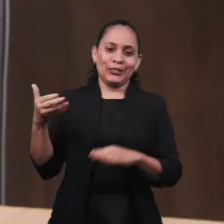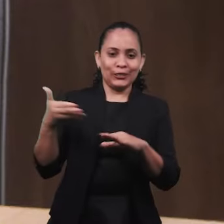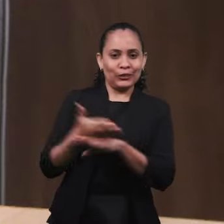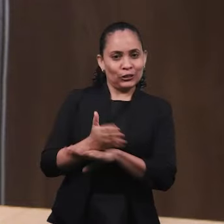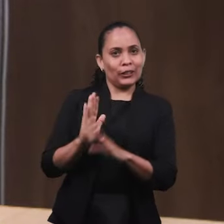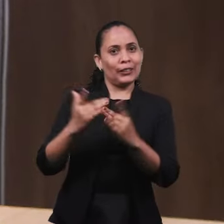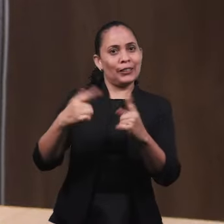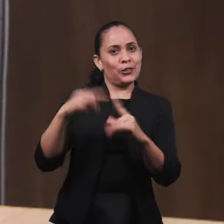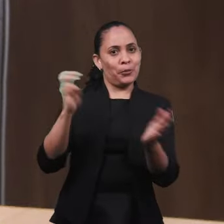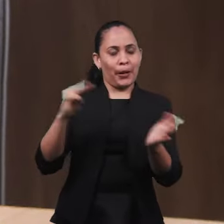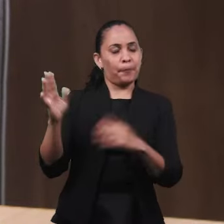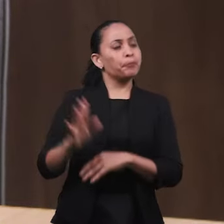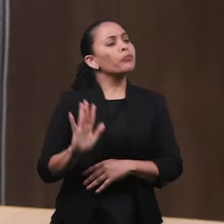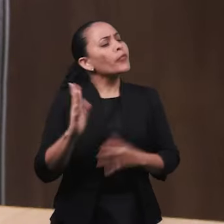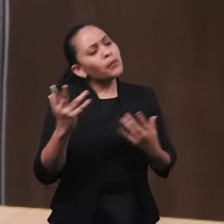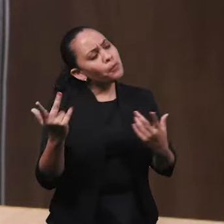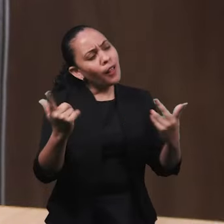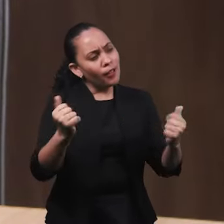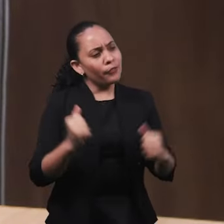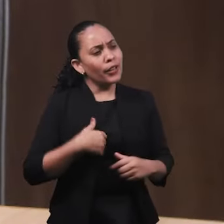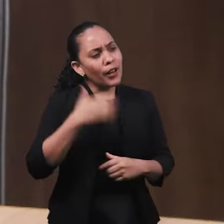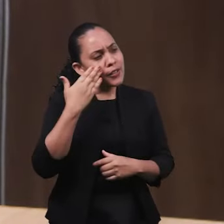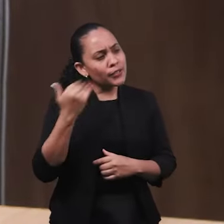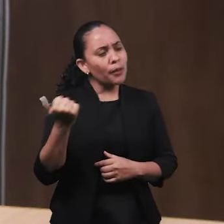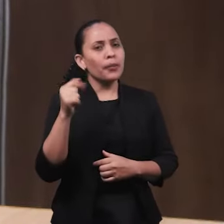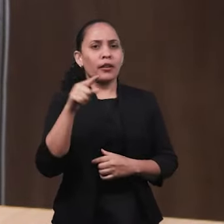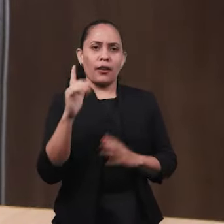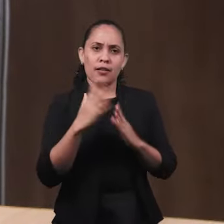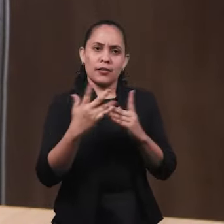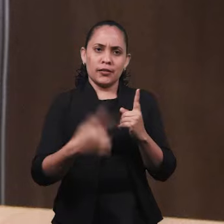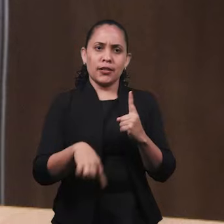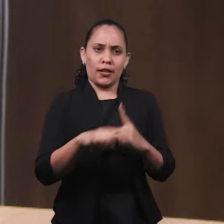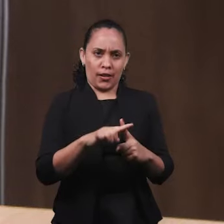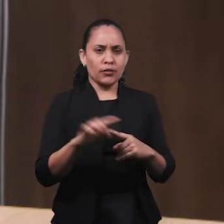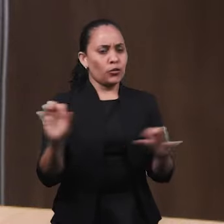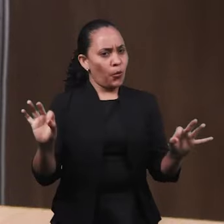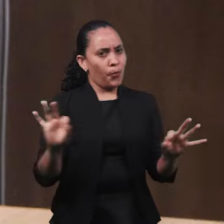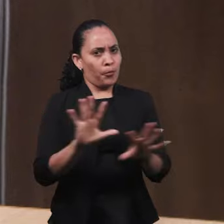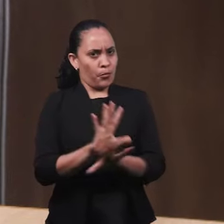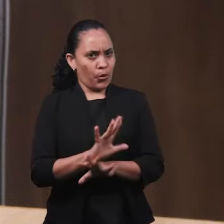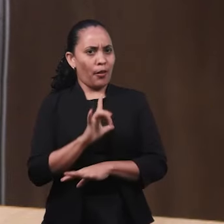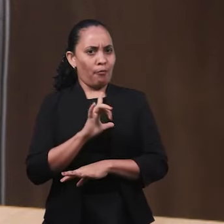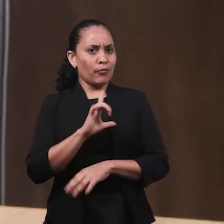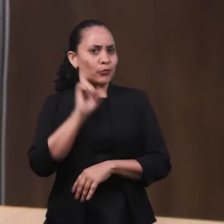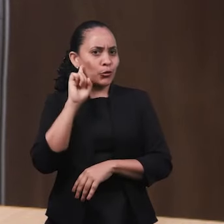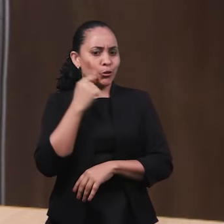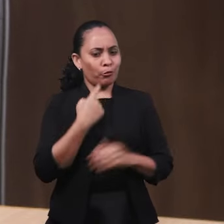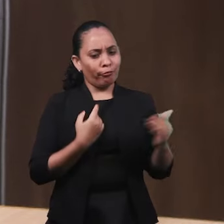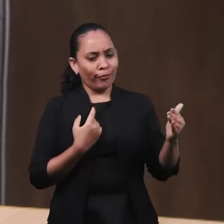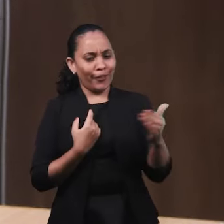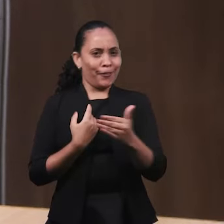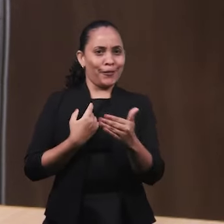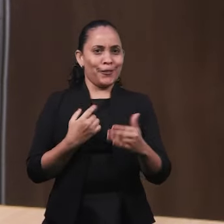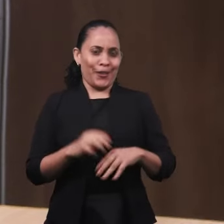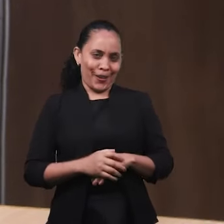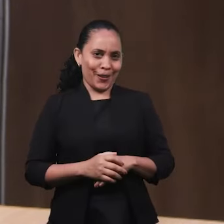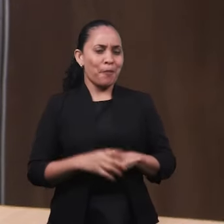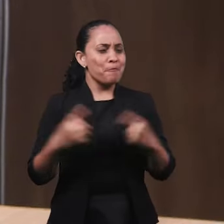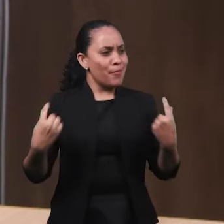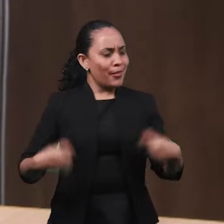Que maravilha, pastor, saber que as igrejas estão aí aptas a receber aqueles que necessitam de